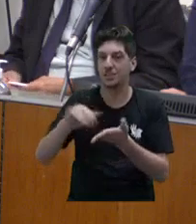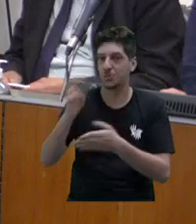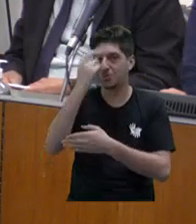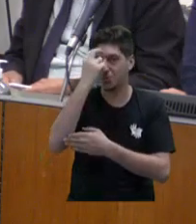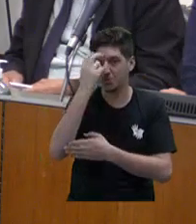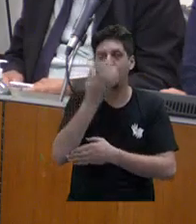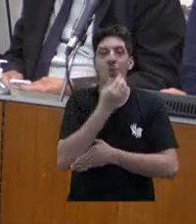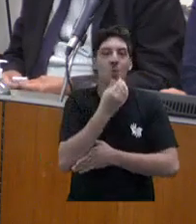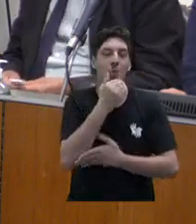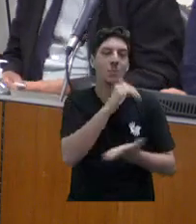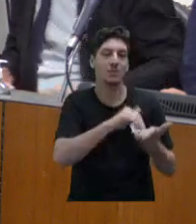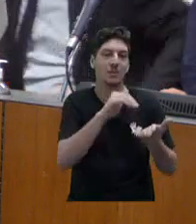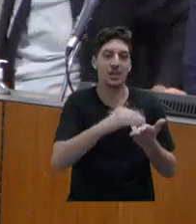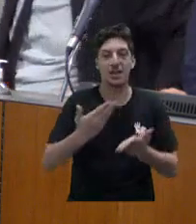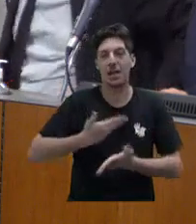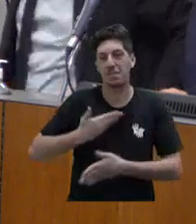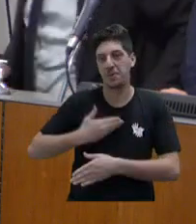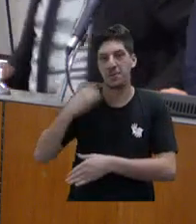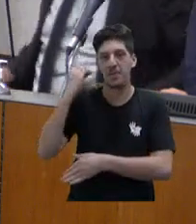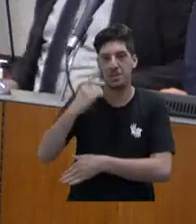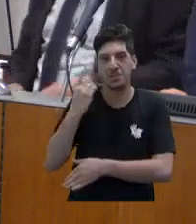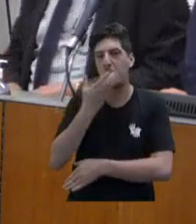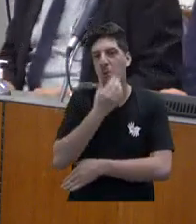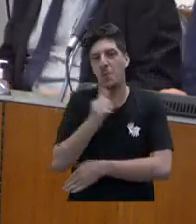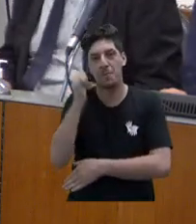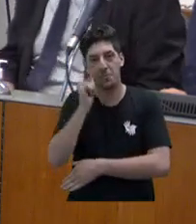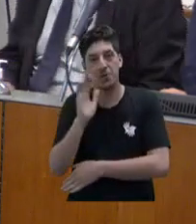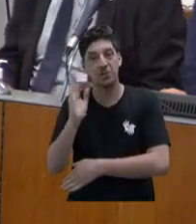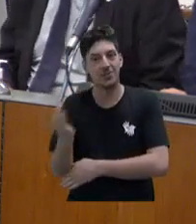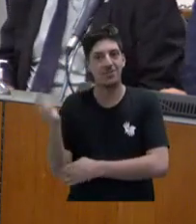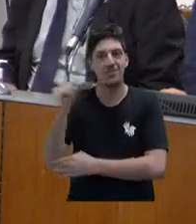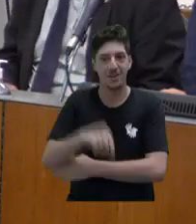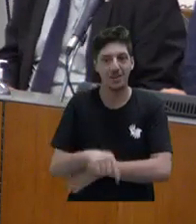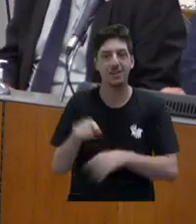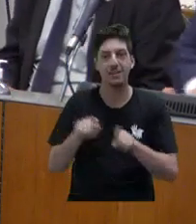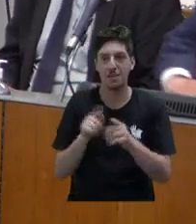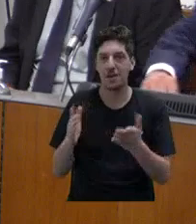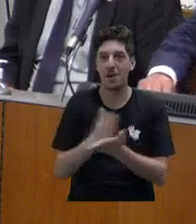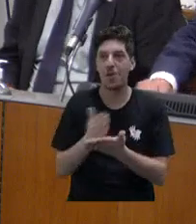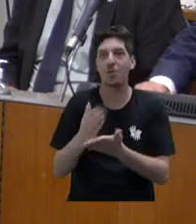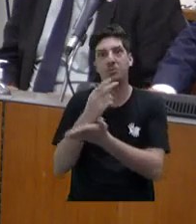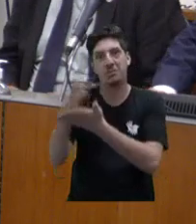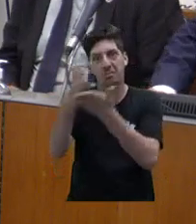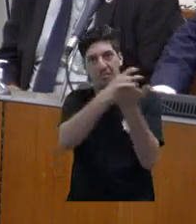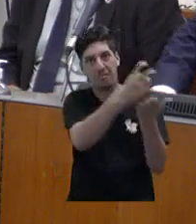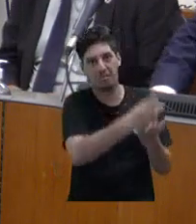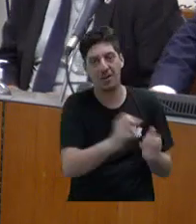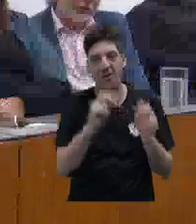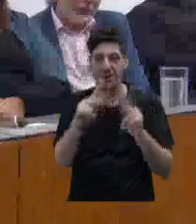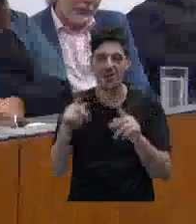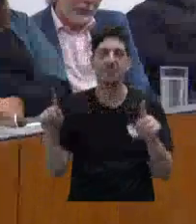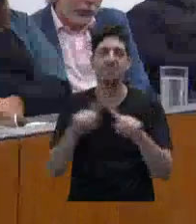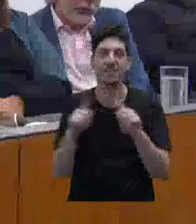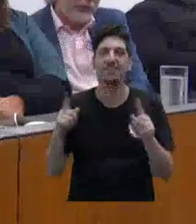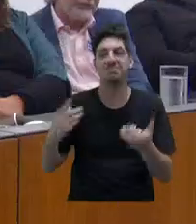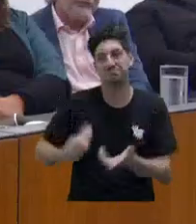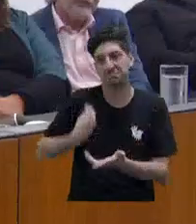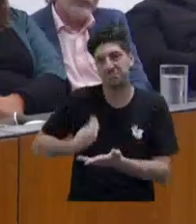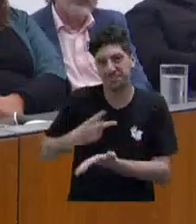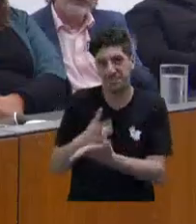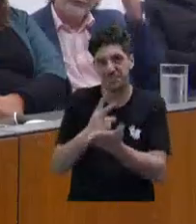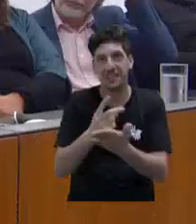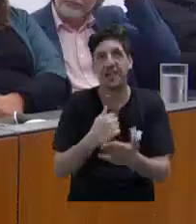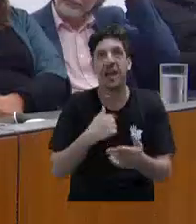secretário, meus colegas deputados e deputadas que aqui passaram, os que estão. Eu quero tecer 2 comentários e